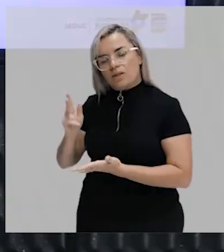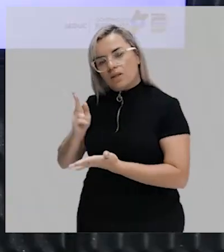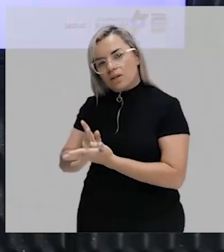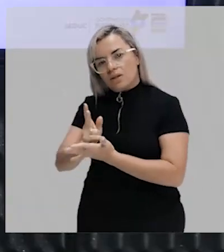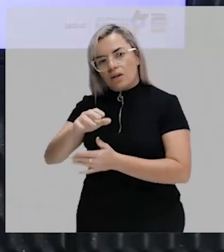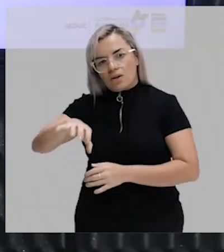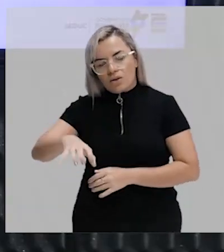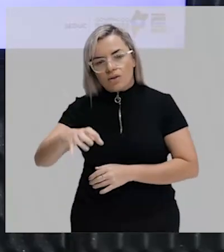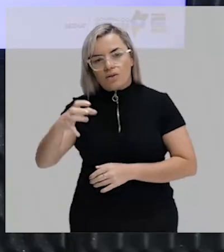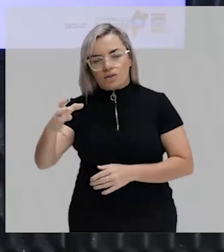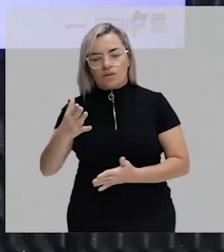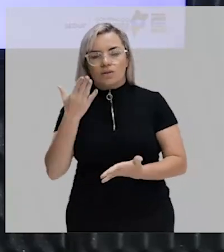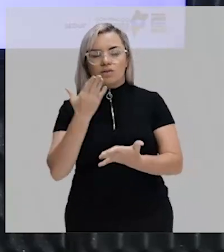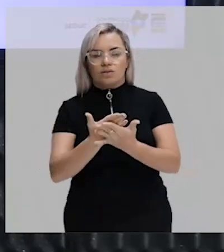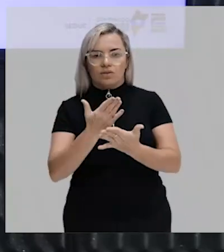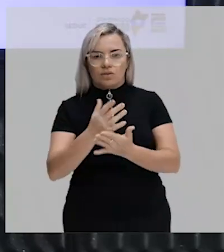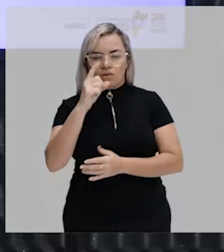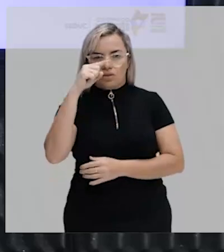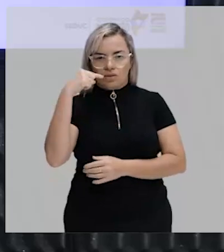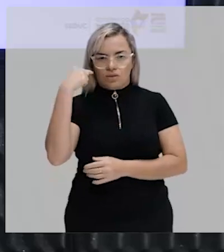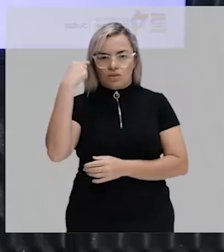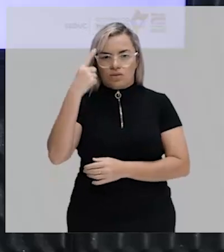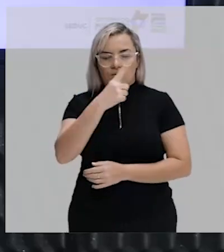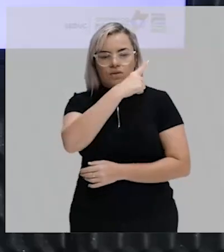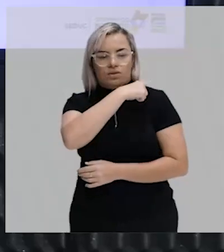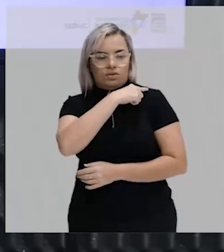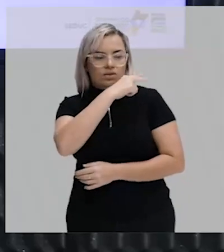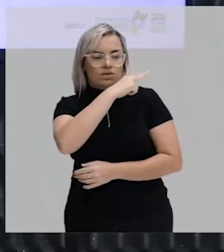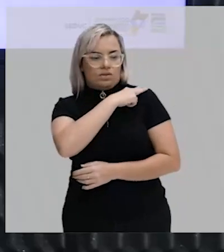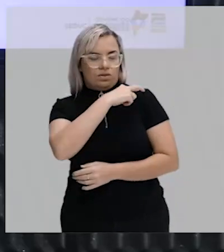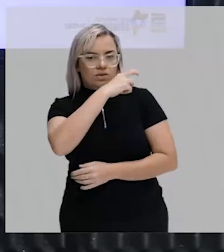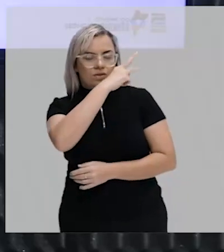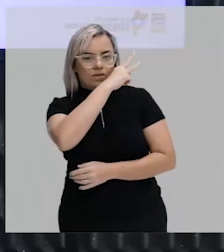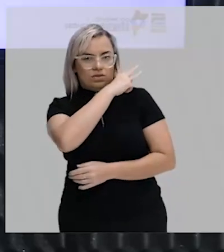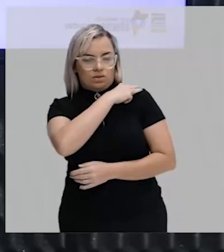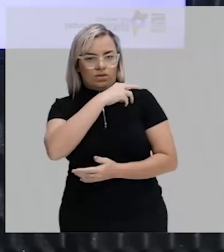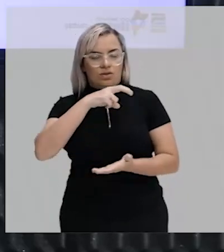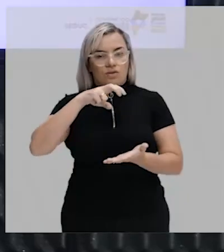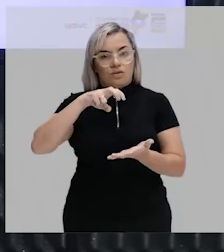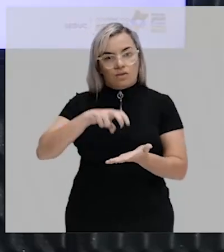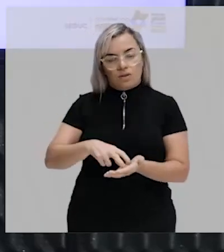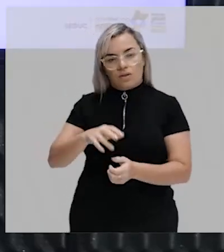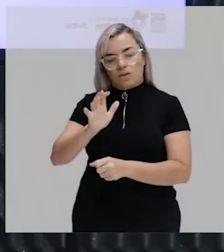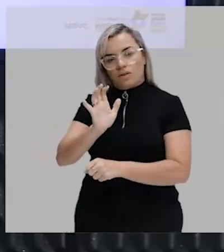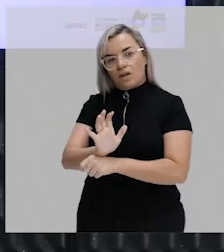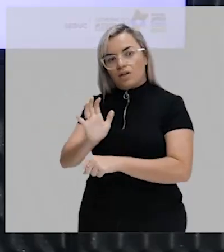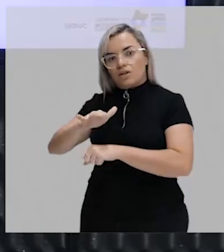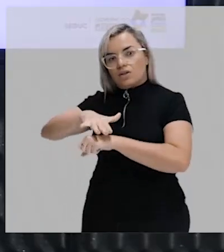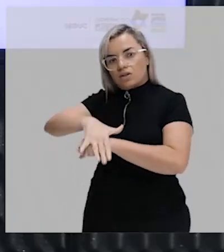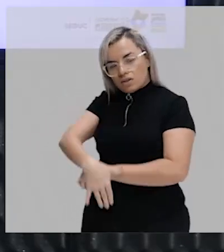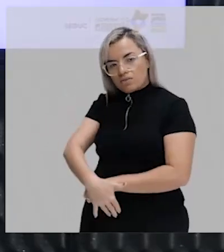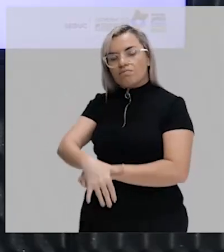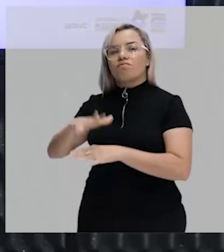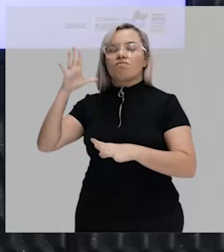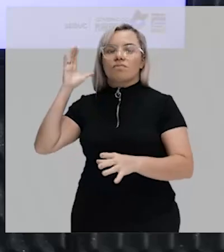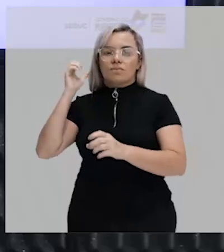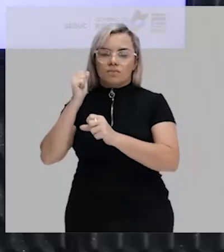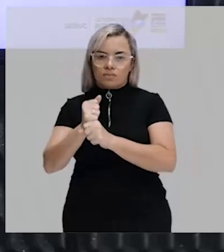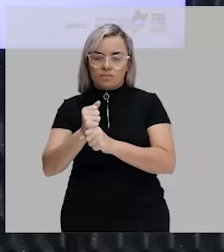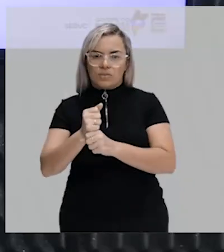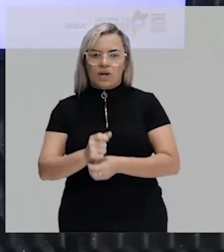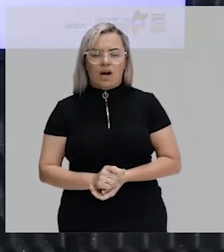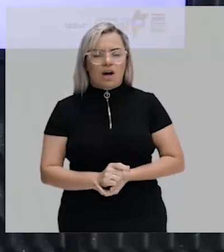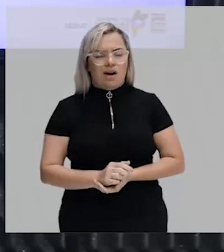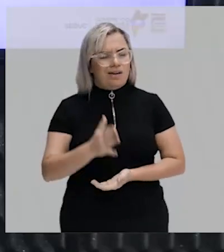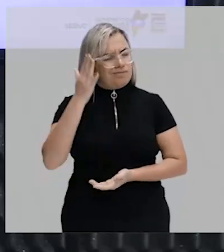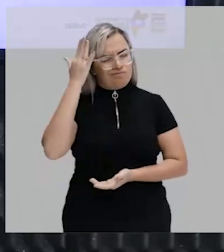tá? Nas 3 séries, manhã, tarde, noite, dá para reprisar, né? Se não deu para